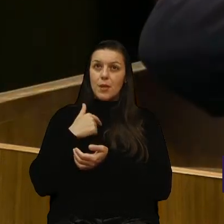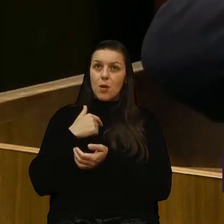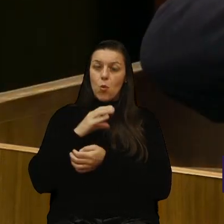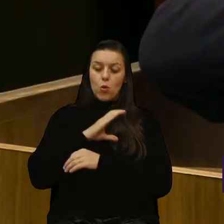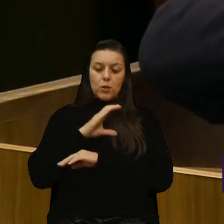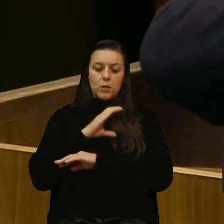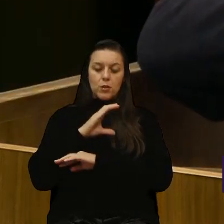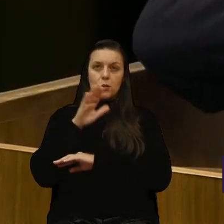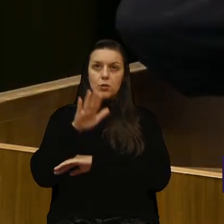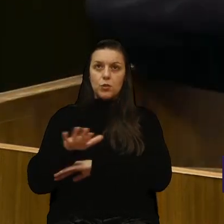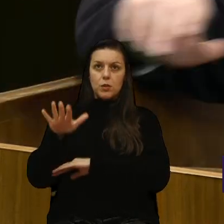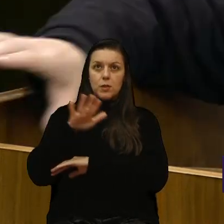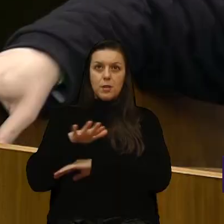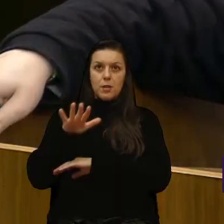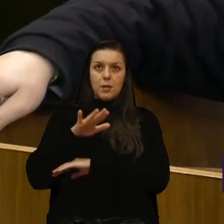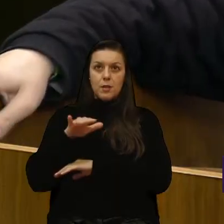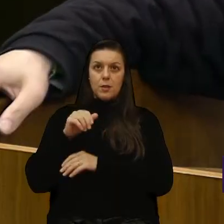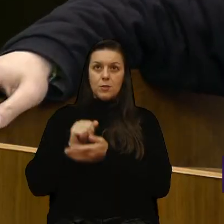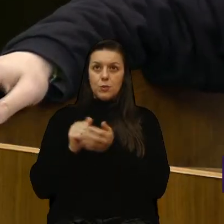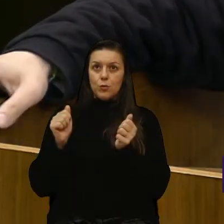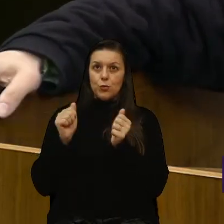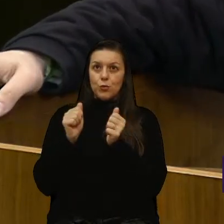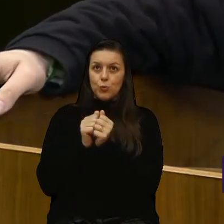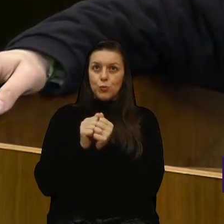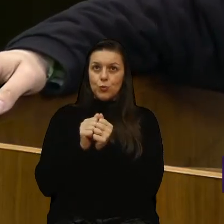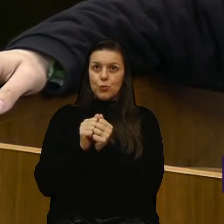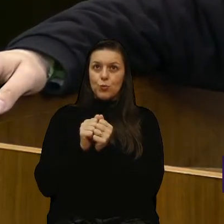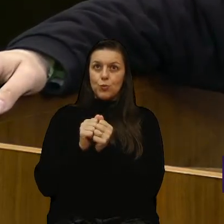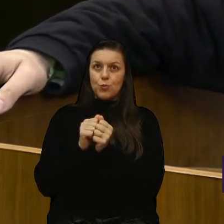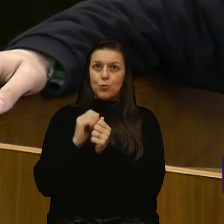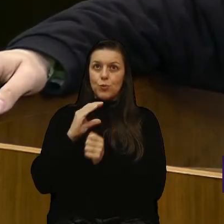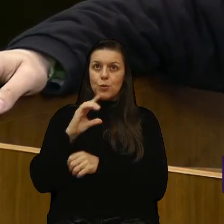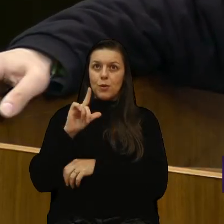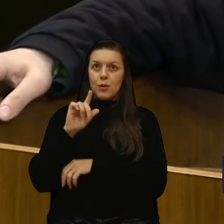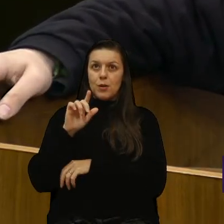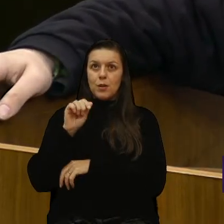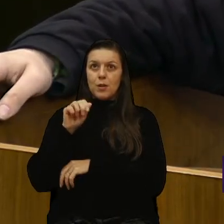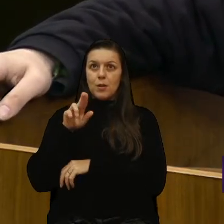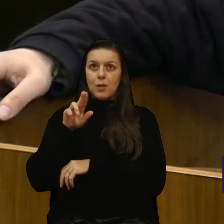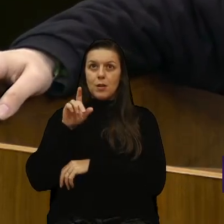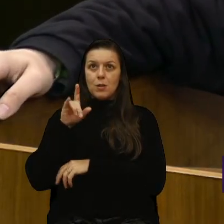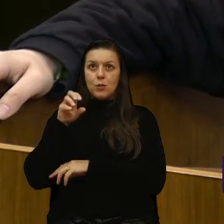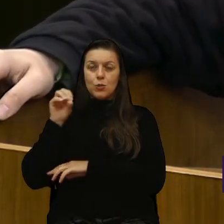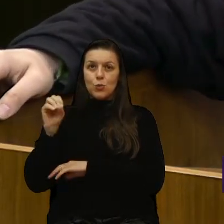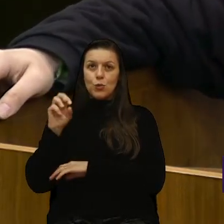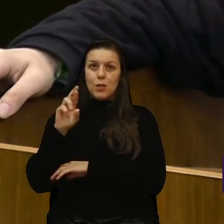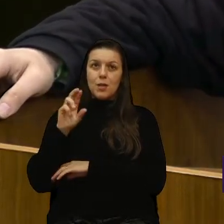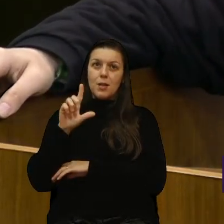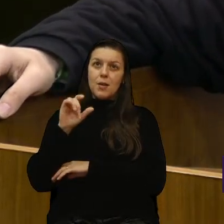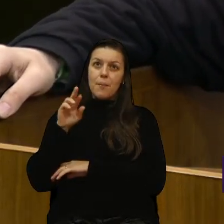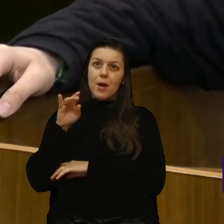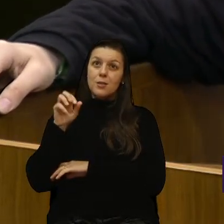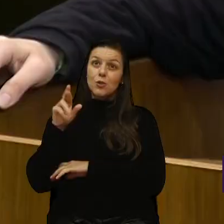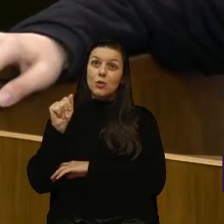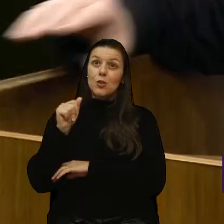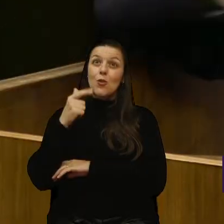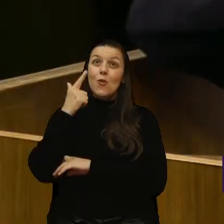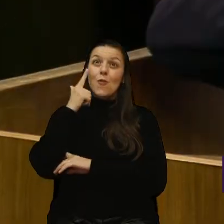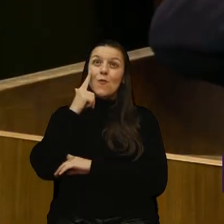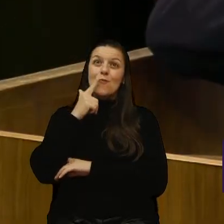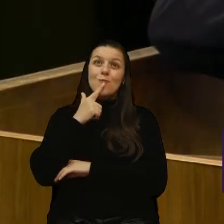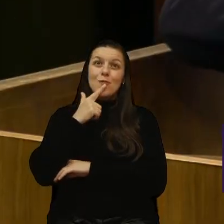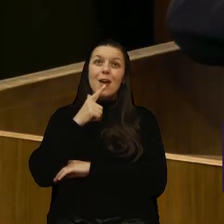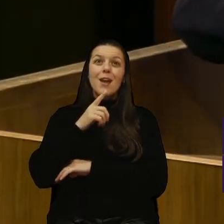coordenadora geral do Diretório Central de Estudantes junto com o vereador Cláudio Libardi. Hoje somos vereadores dessa casa. Na época, o vereador Lucas era coordenador da